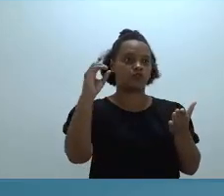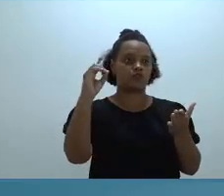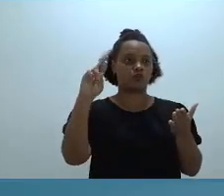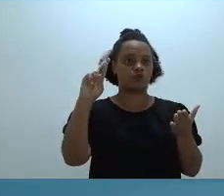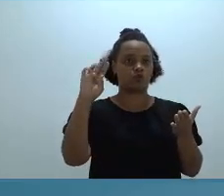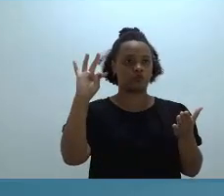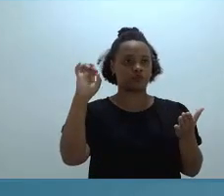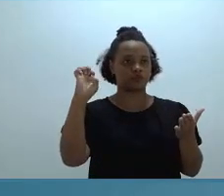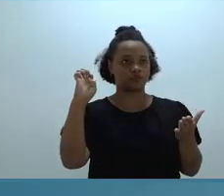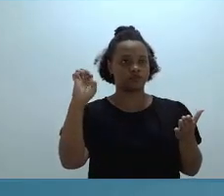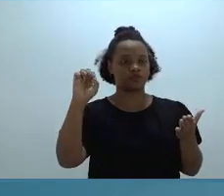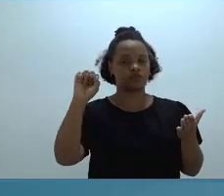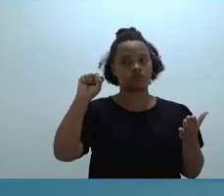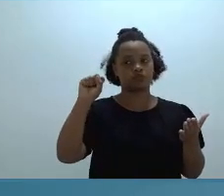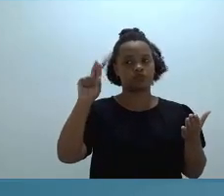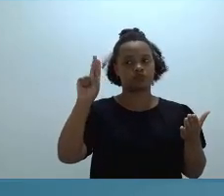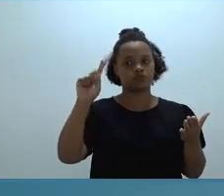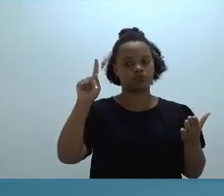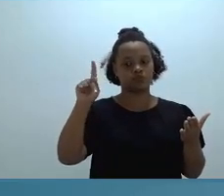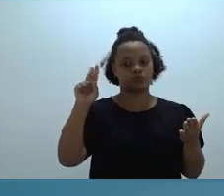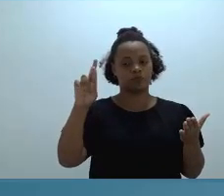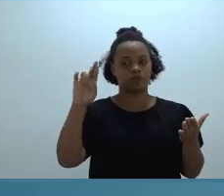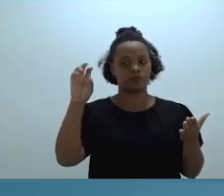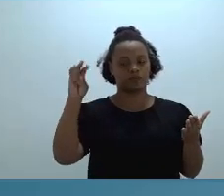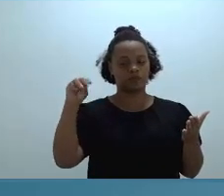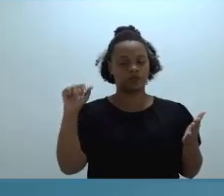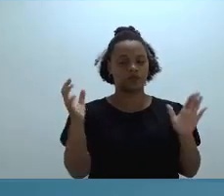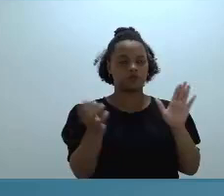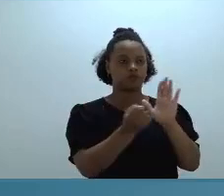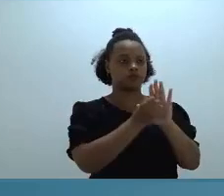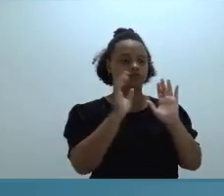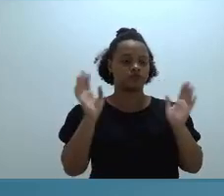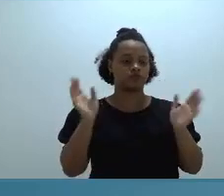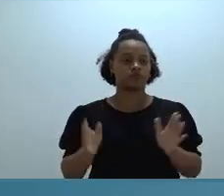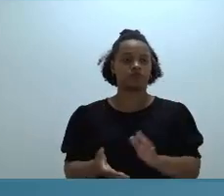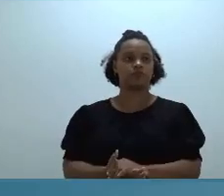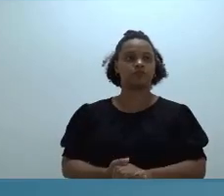número 430-7041, página 6.